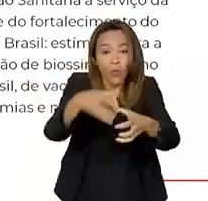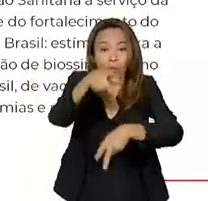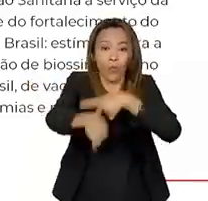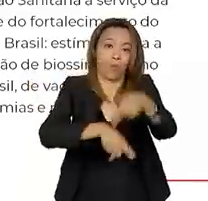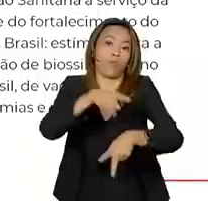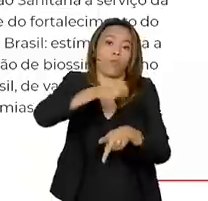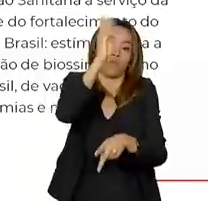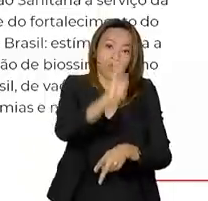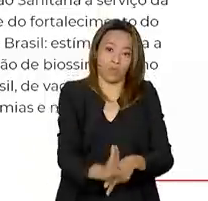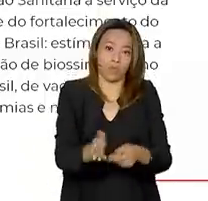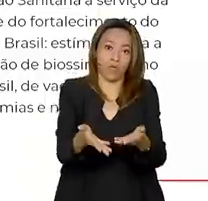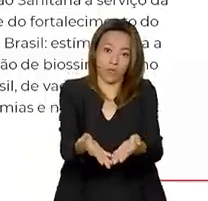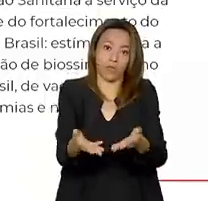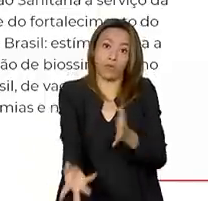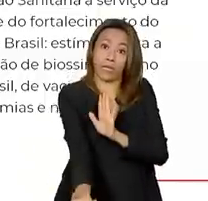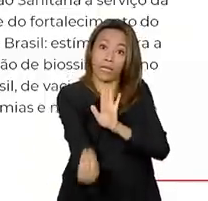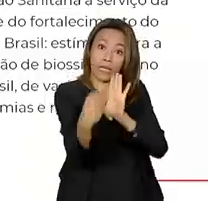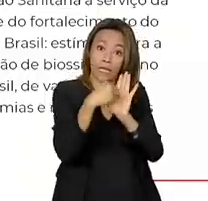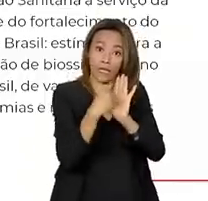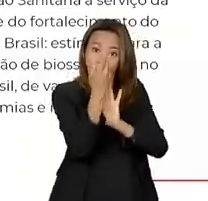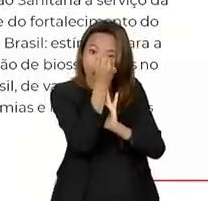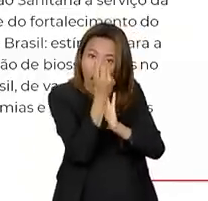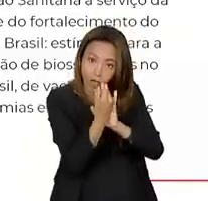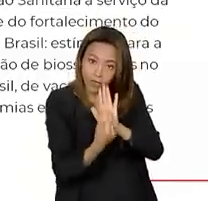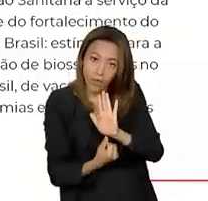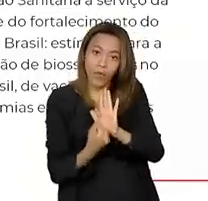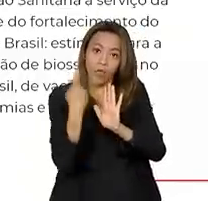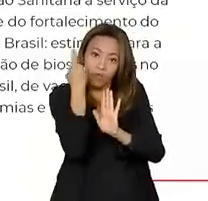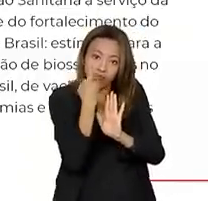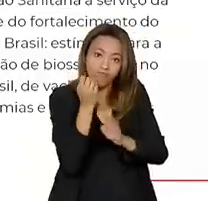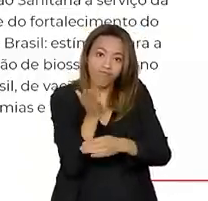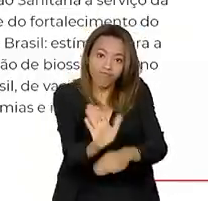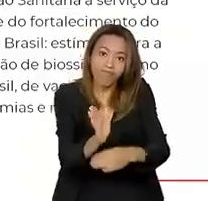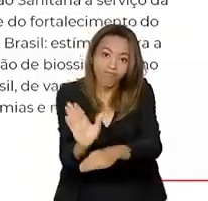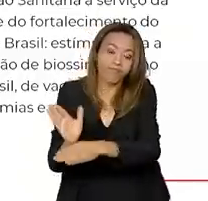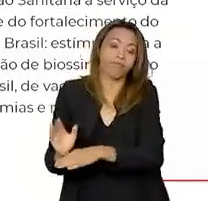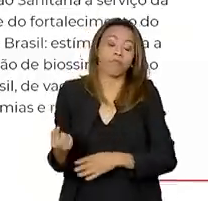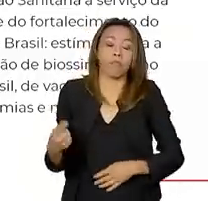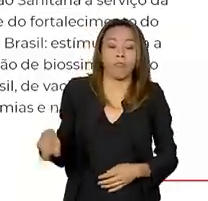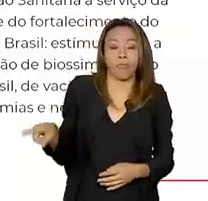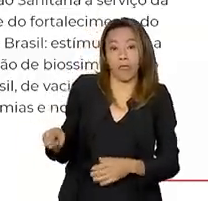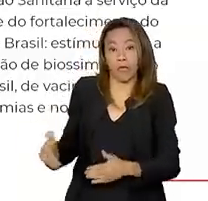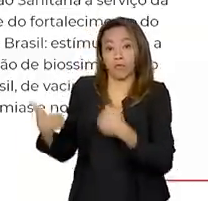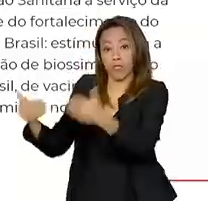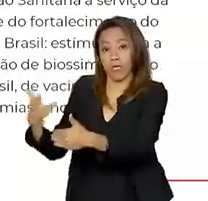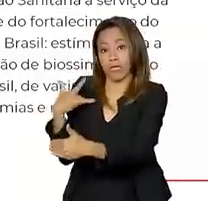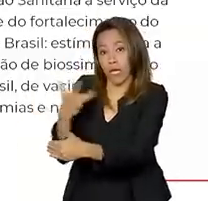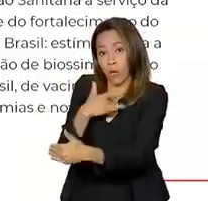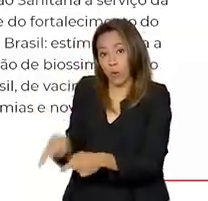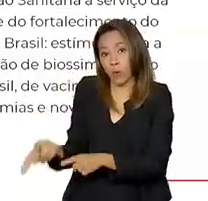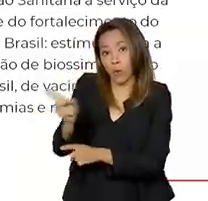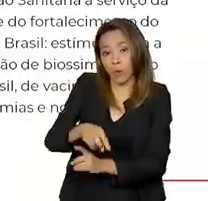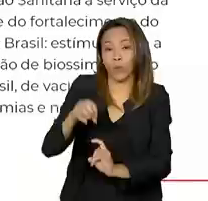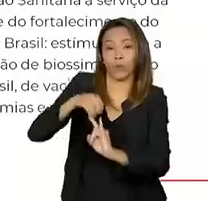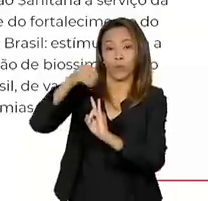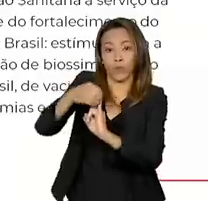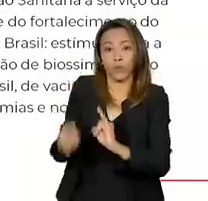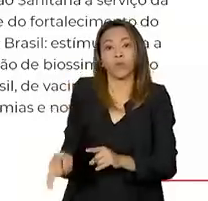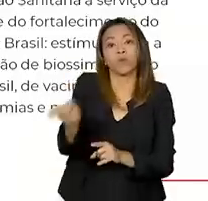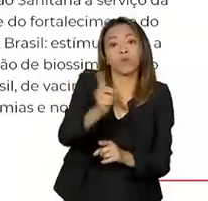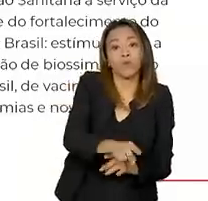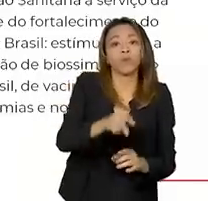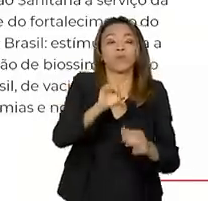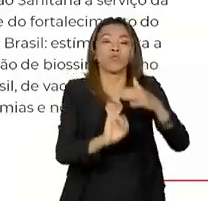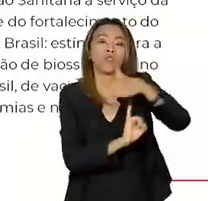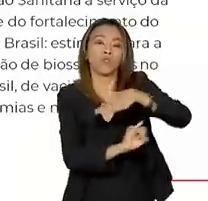É também um destaque o acordo de cooperação Ministério da Saúde, Fiocruz e Butantan para